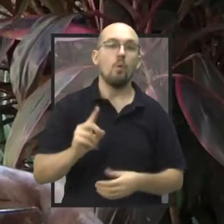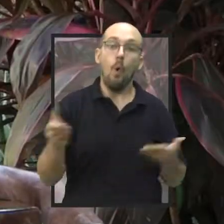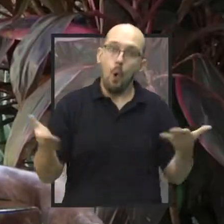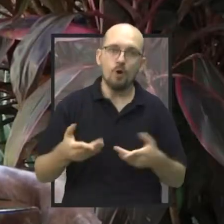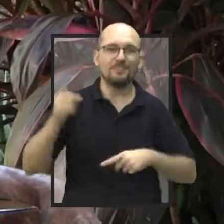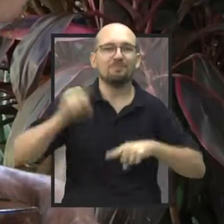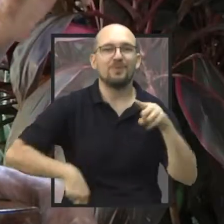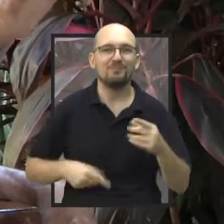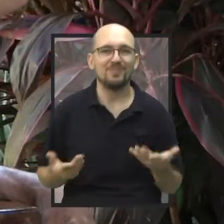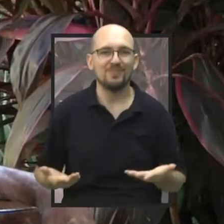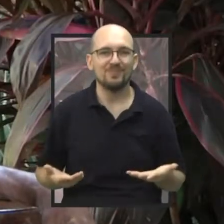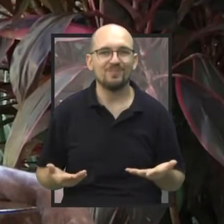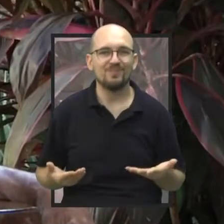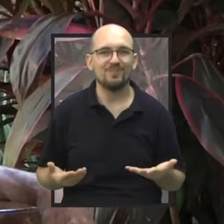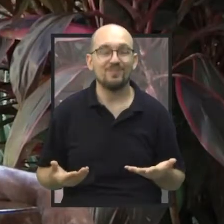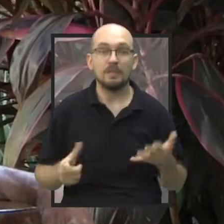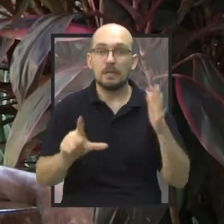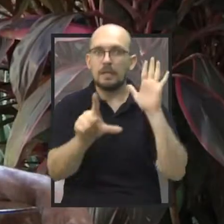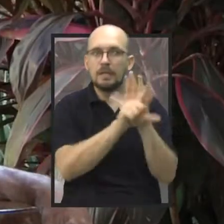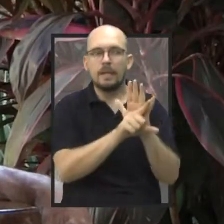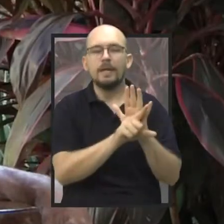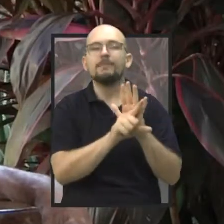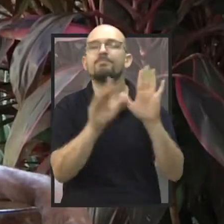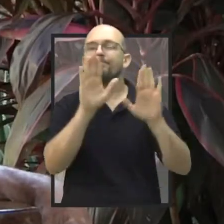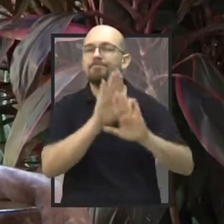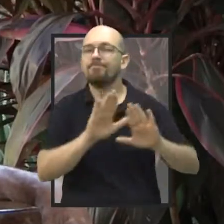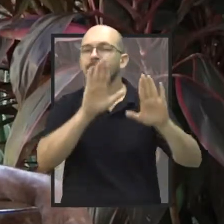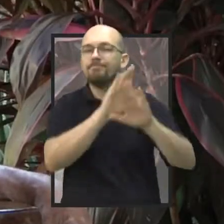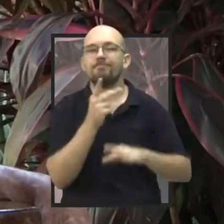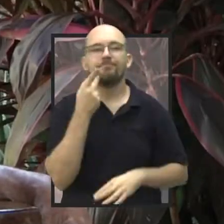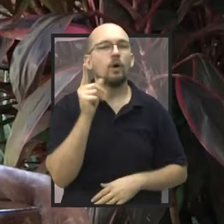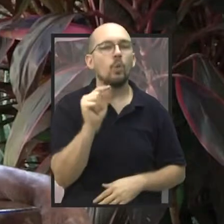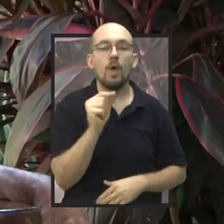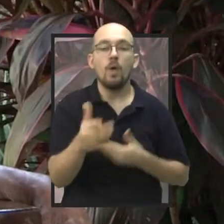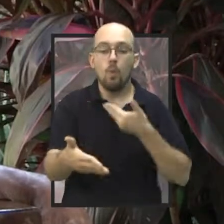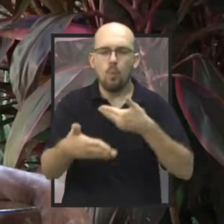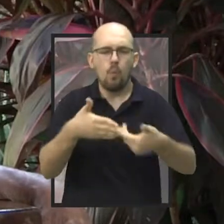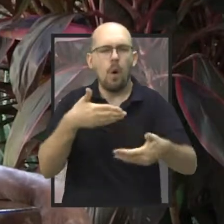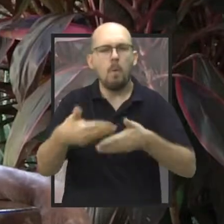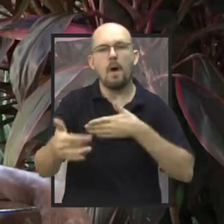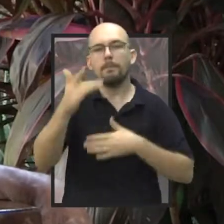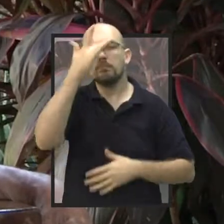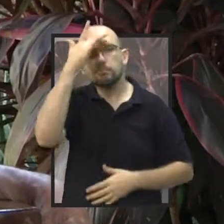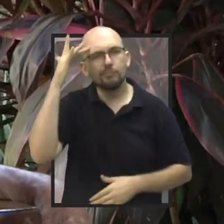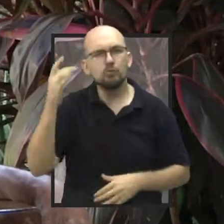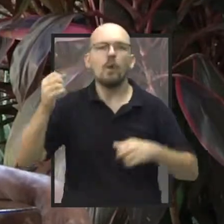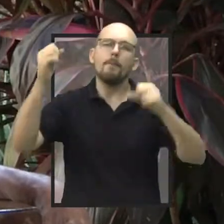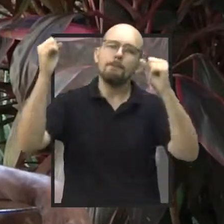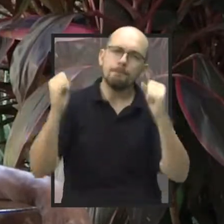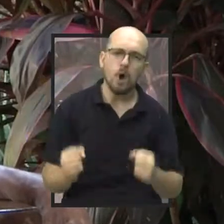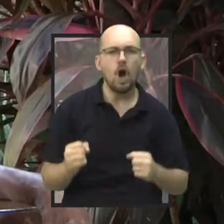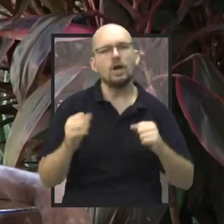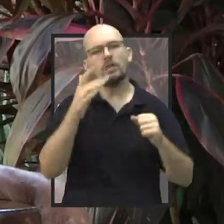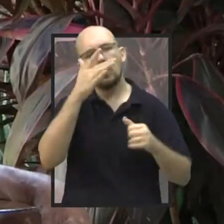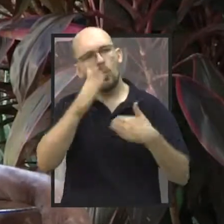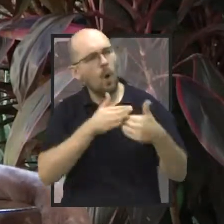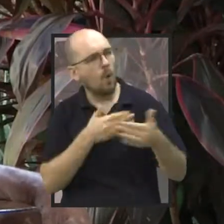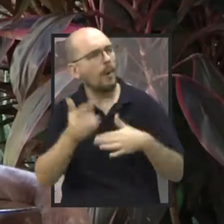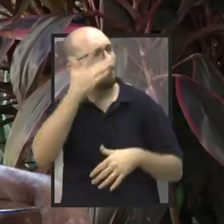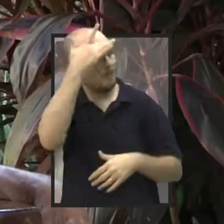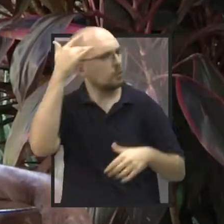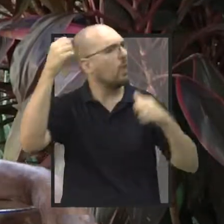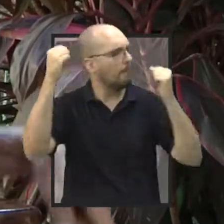povo. E a lei é muito capciosa, ela diz assim, qualquer cidadão pode, qualquer cidadão pode,